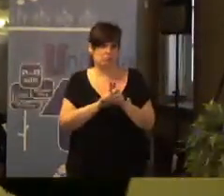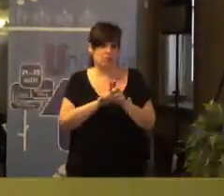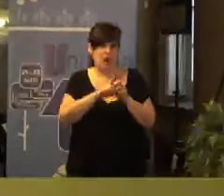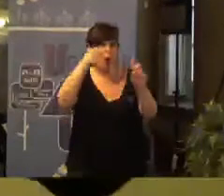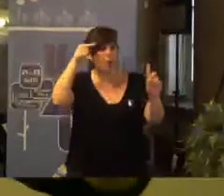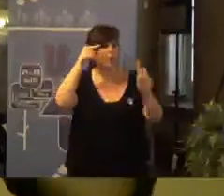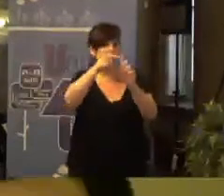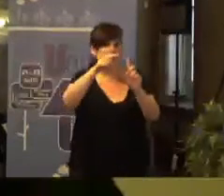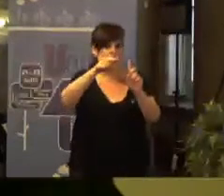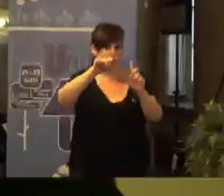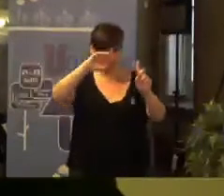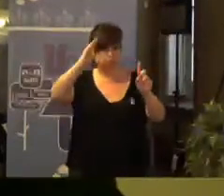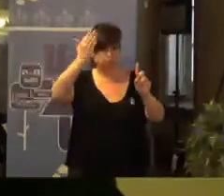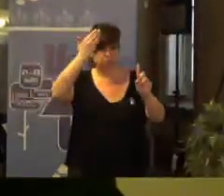maior,